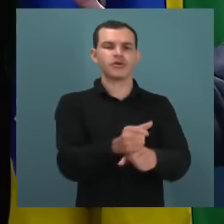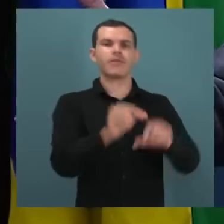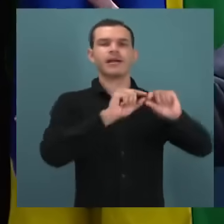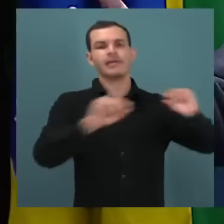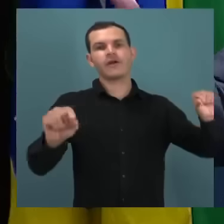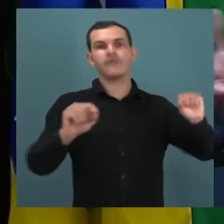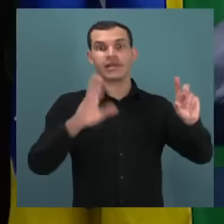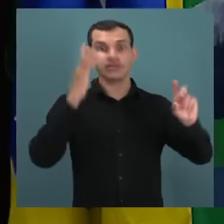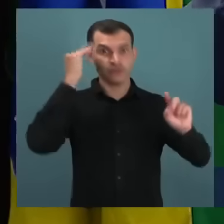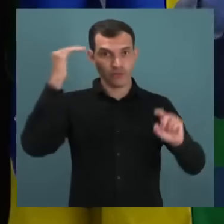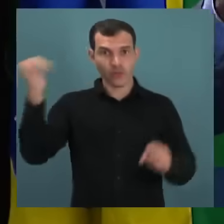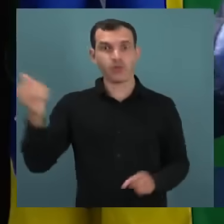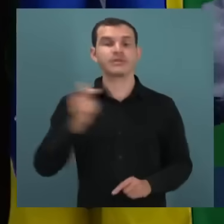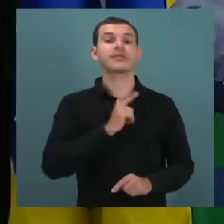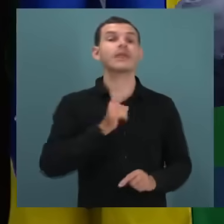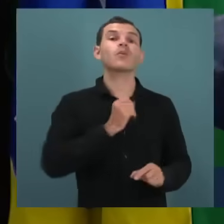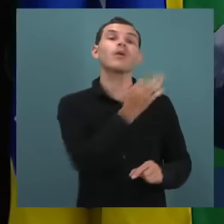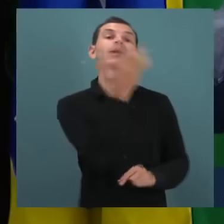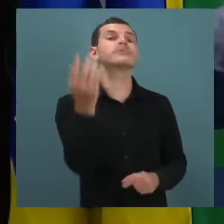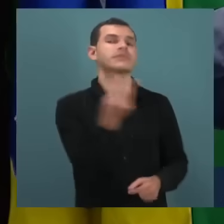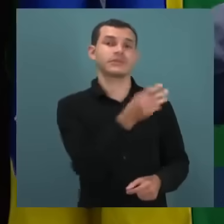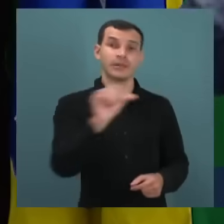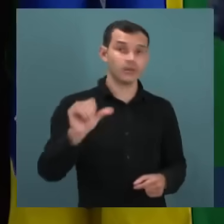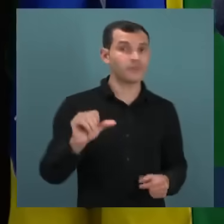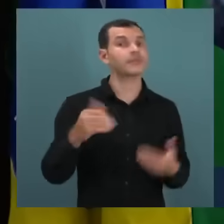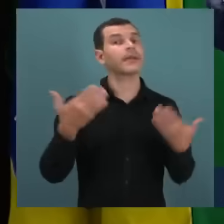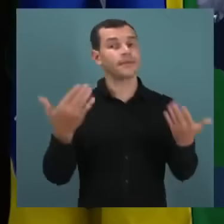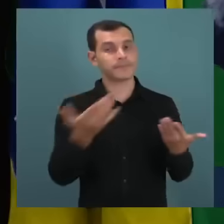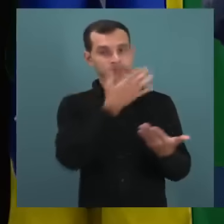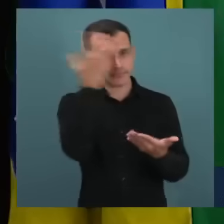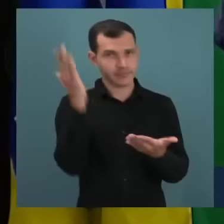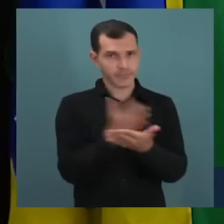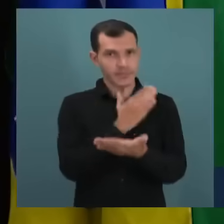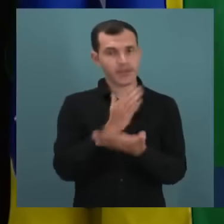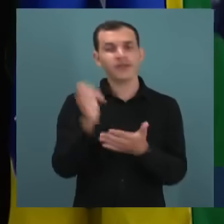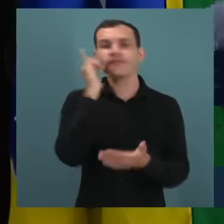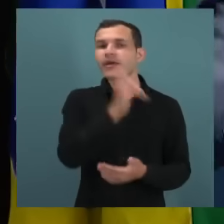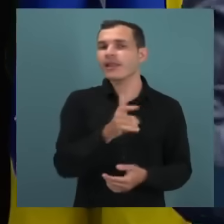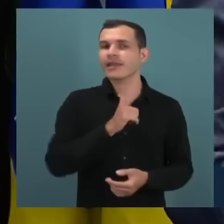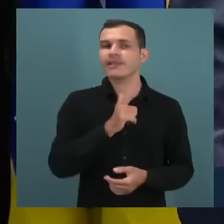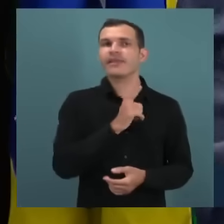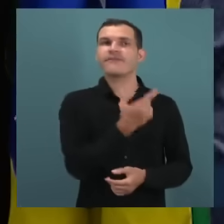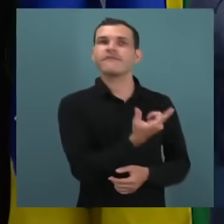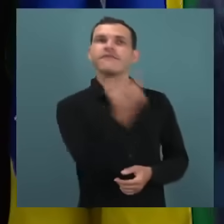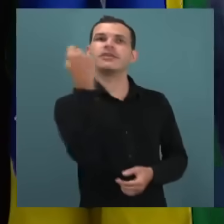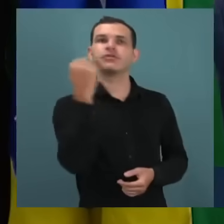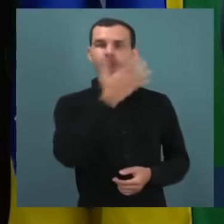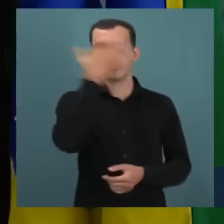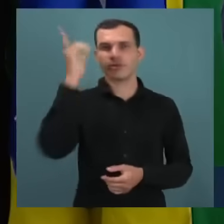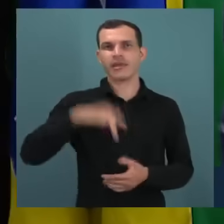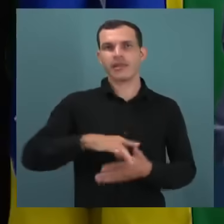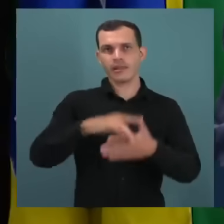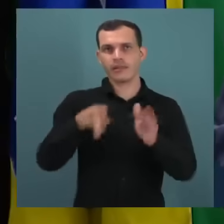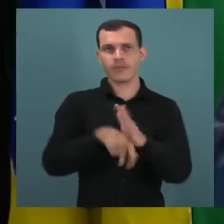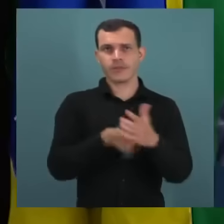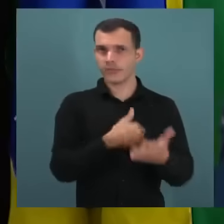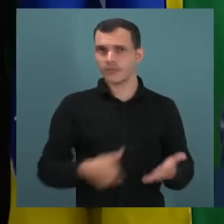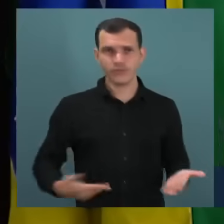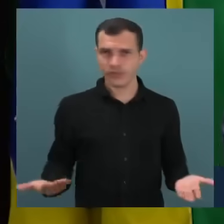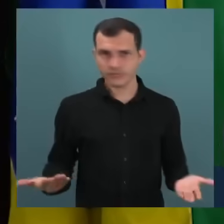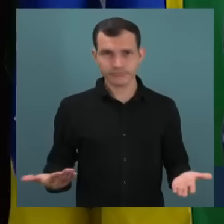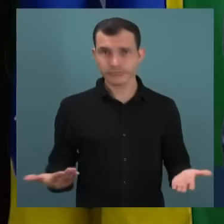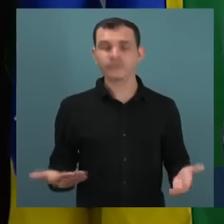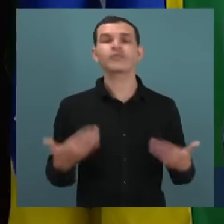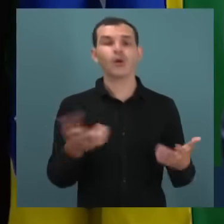39. E eu desafio aqui a alguém dizer o nome de 20, que não sejam os líderes do governo, né? Então nós defendemos